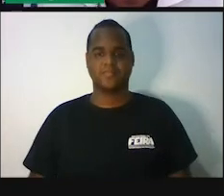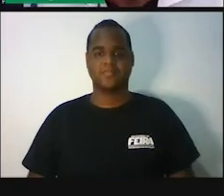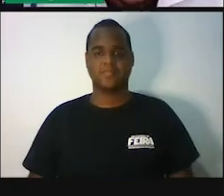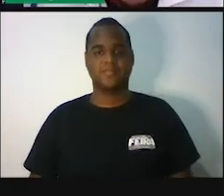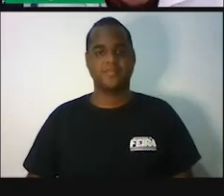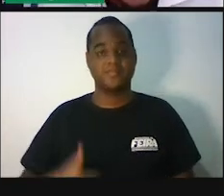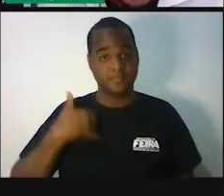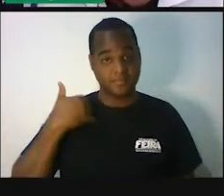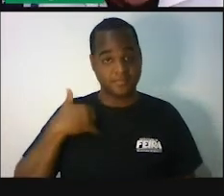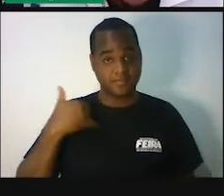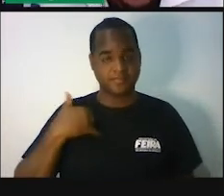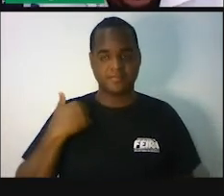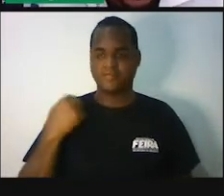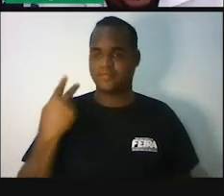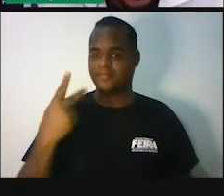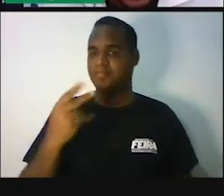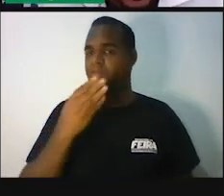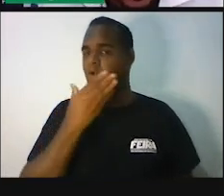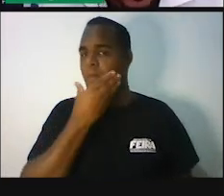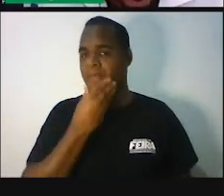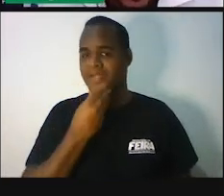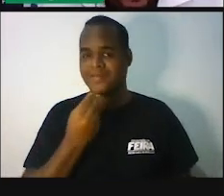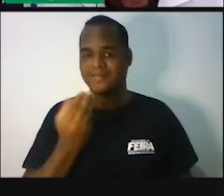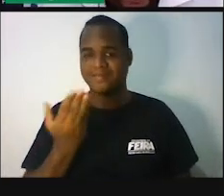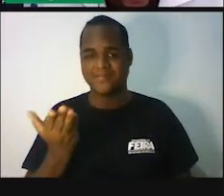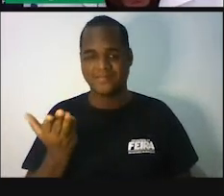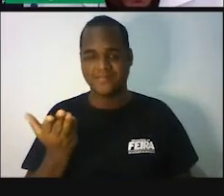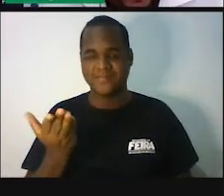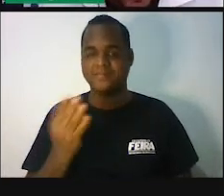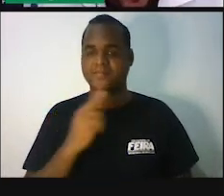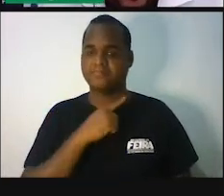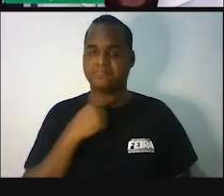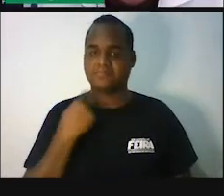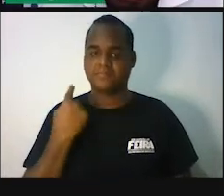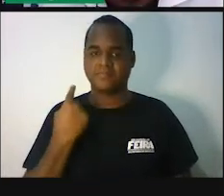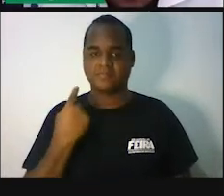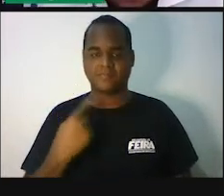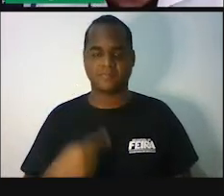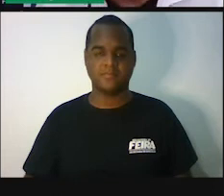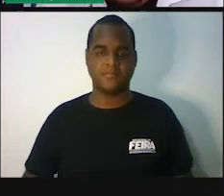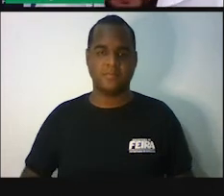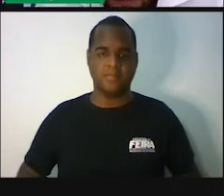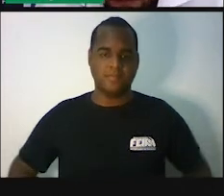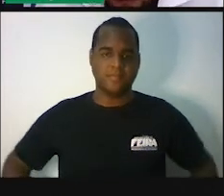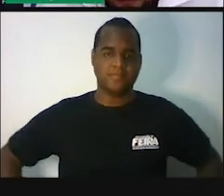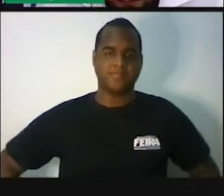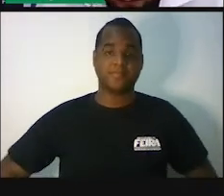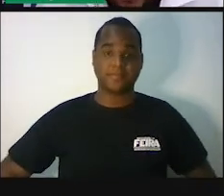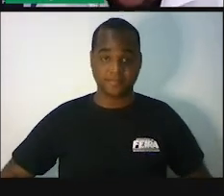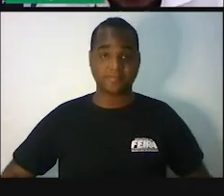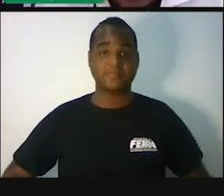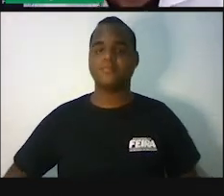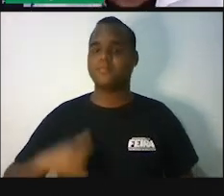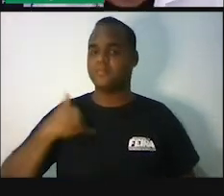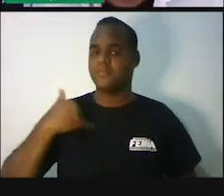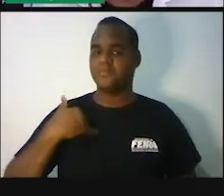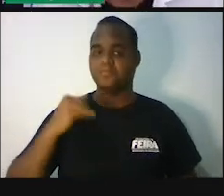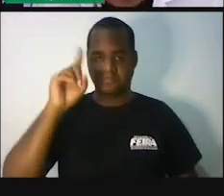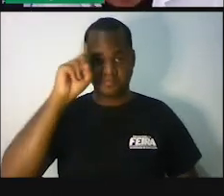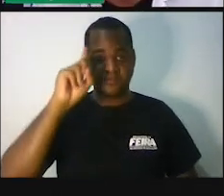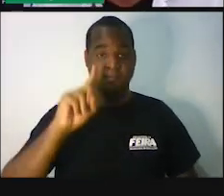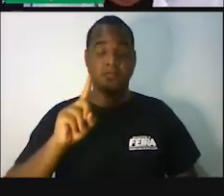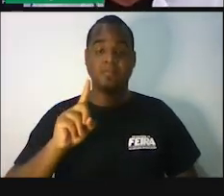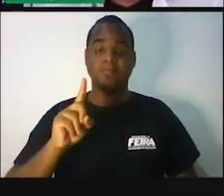Idade que Diofanto morreu. A gente não sabe.